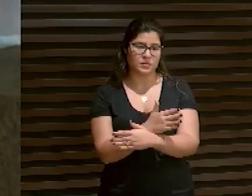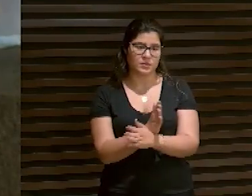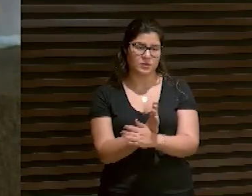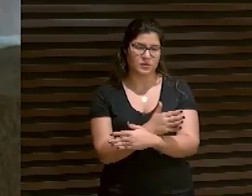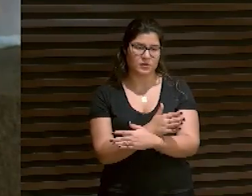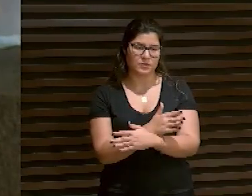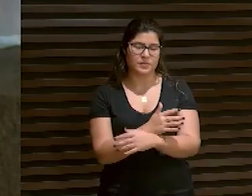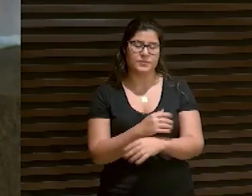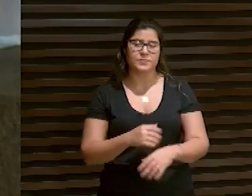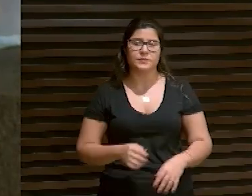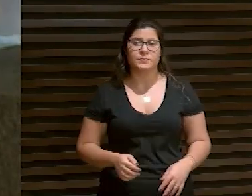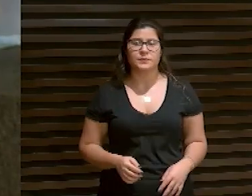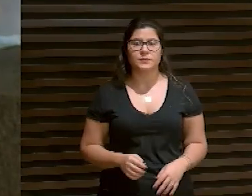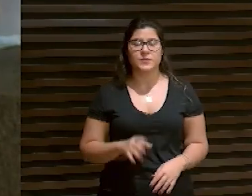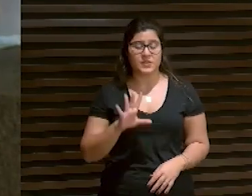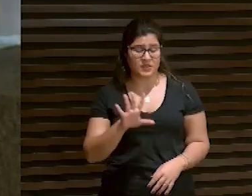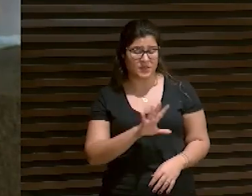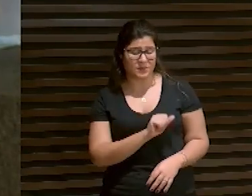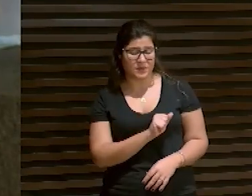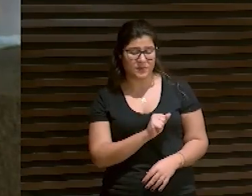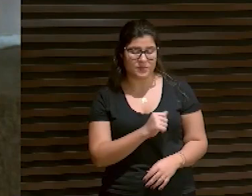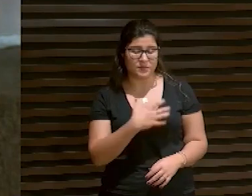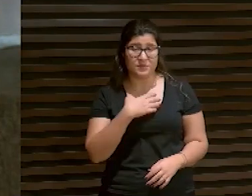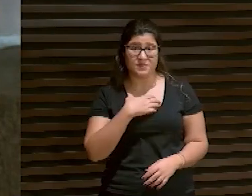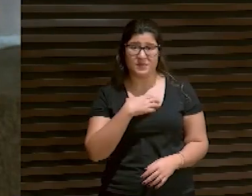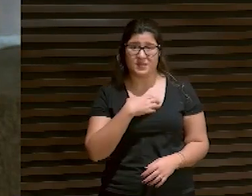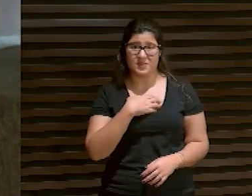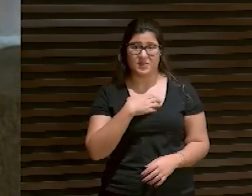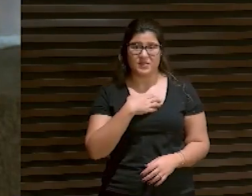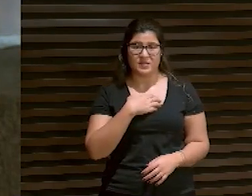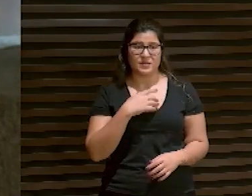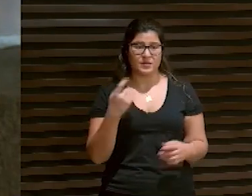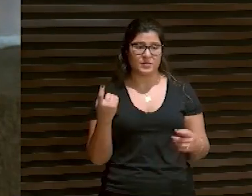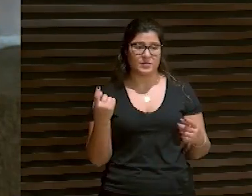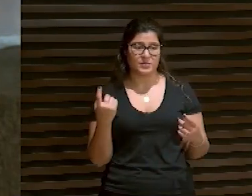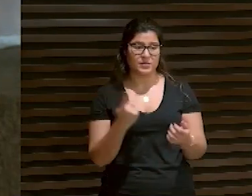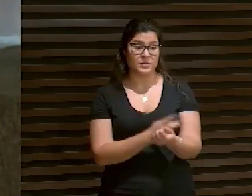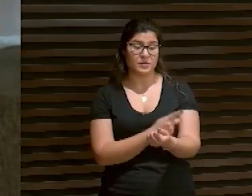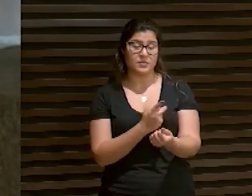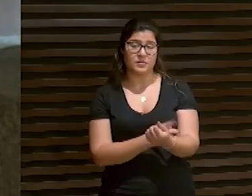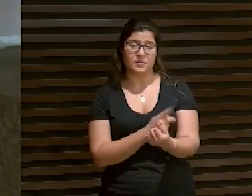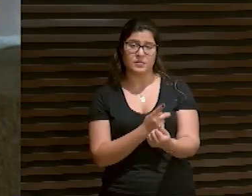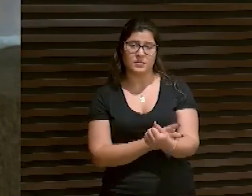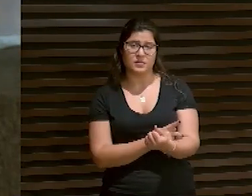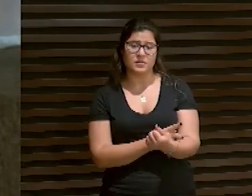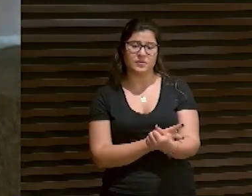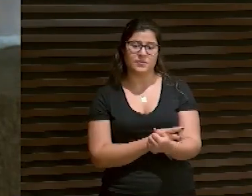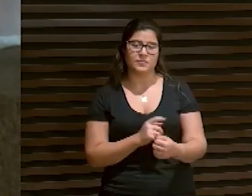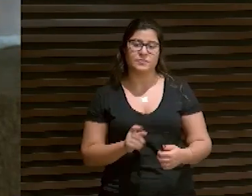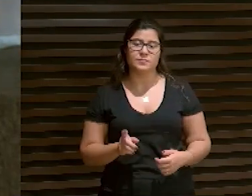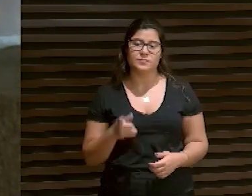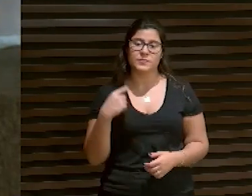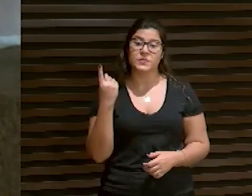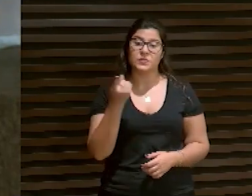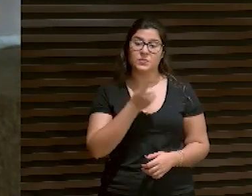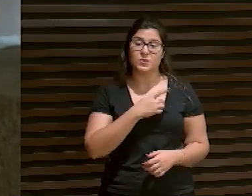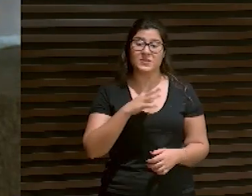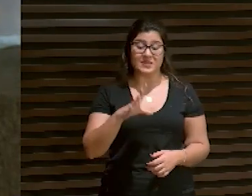amando de forma desproporcional. E por conta disso, irmãos, no fim das contas, estamos amando o nosso